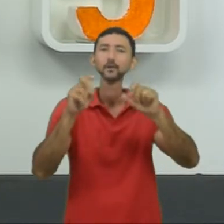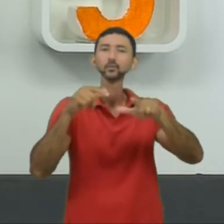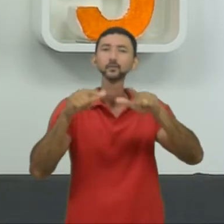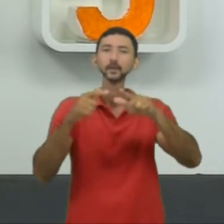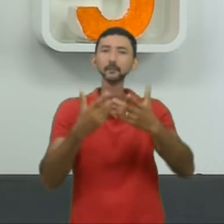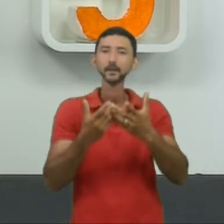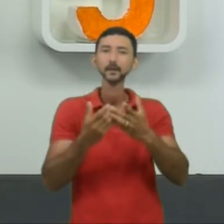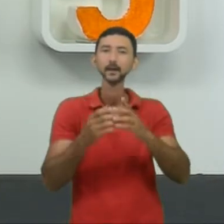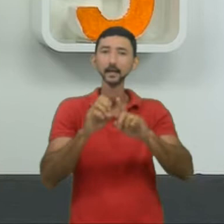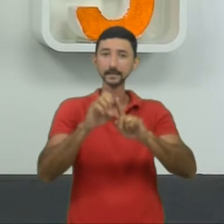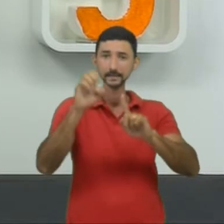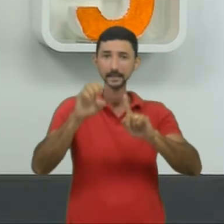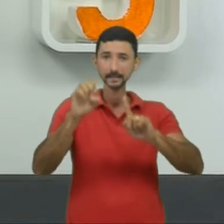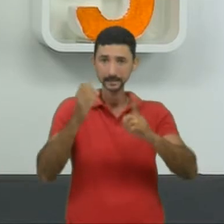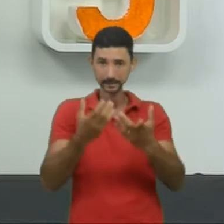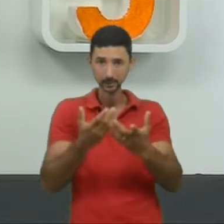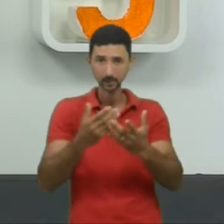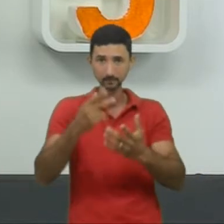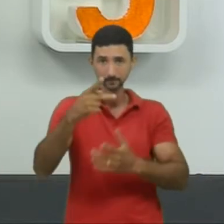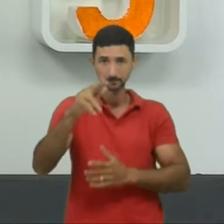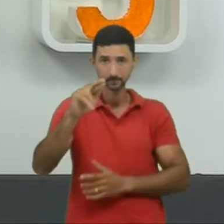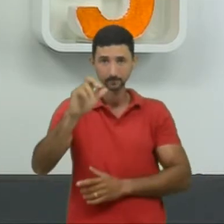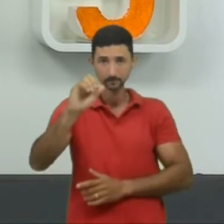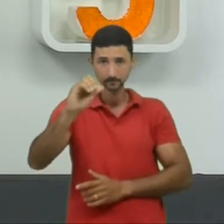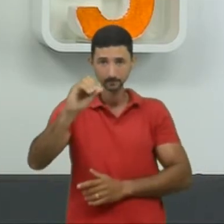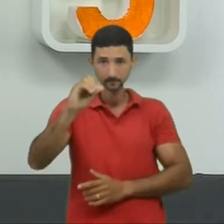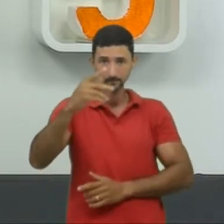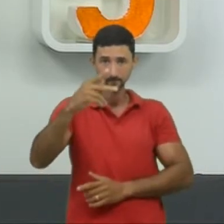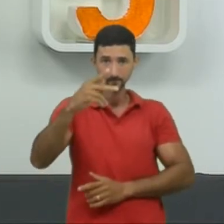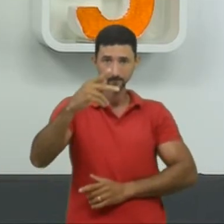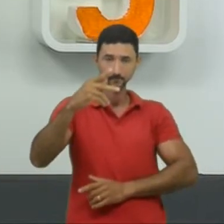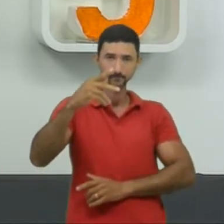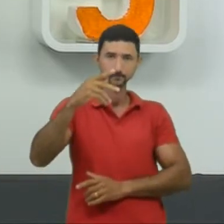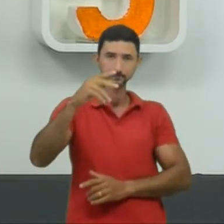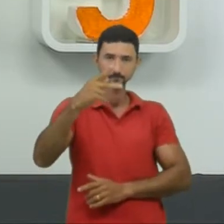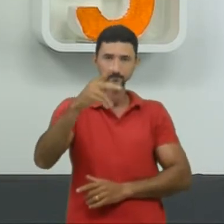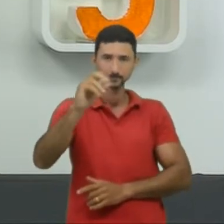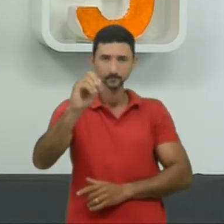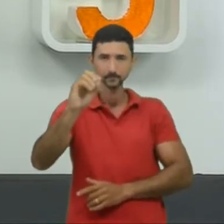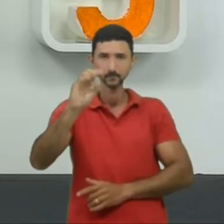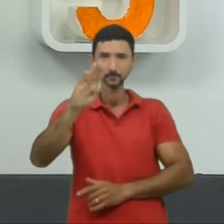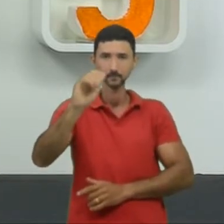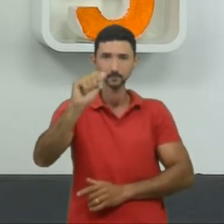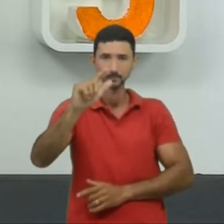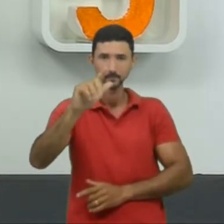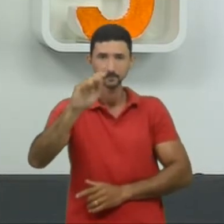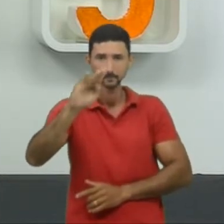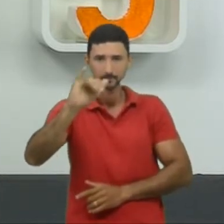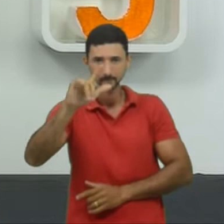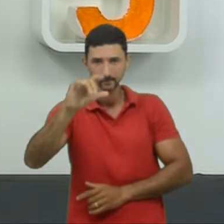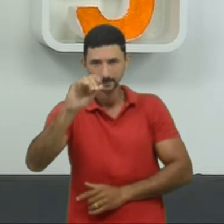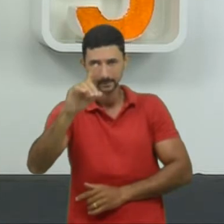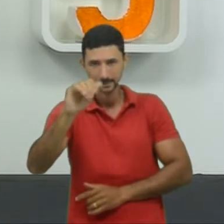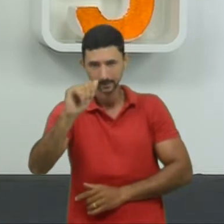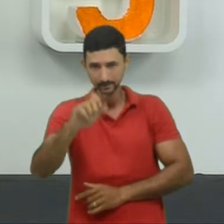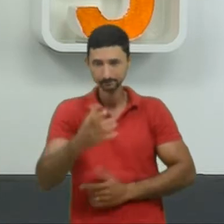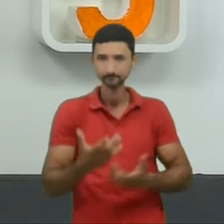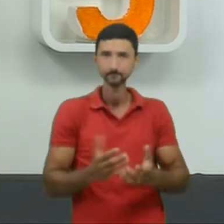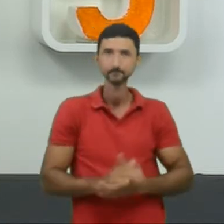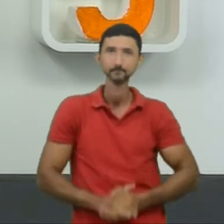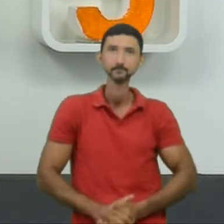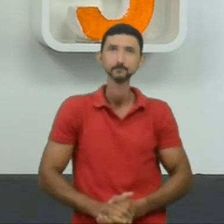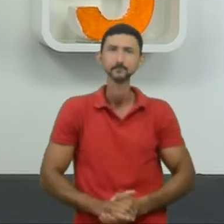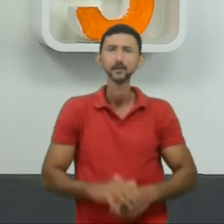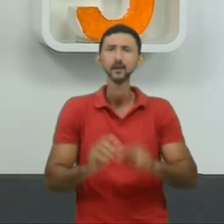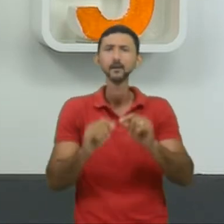sobre estatística e probabilidade, certo? Por que esse assunto é importante? A gente